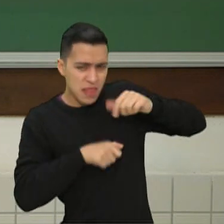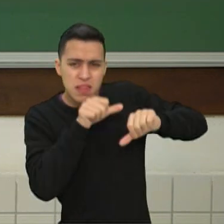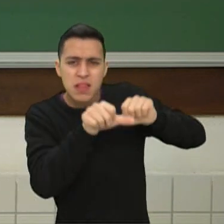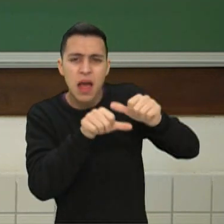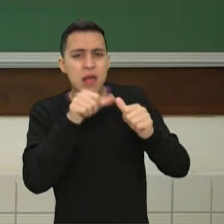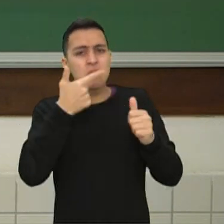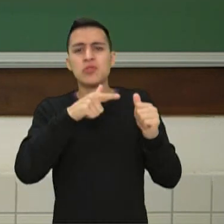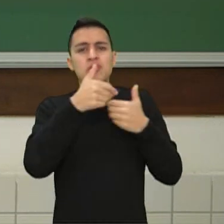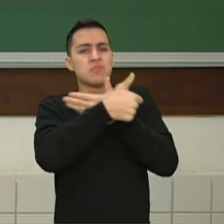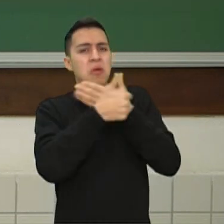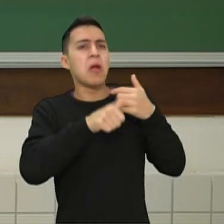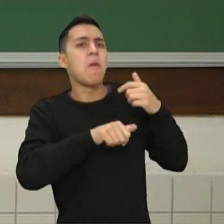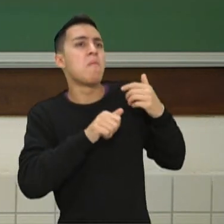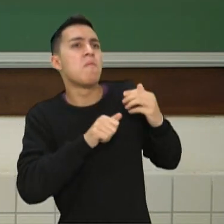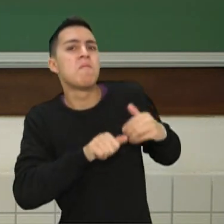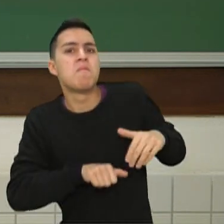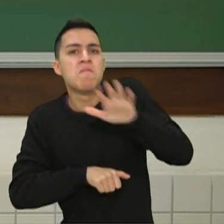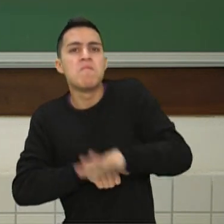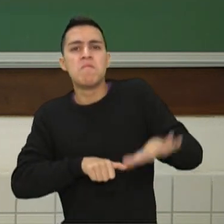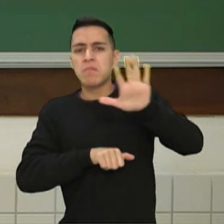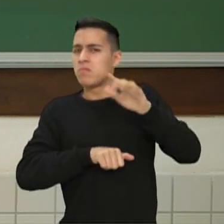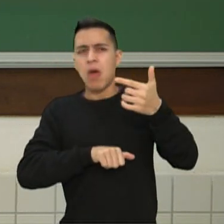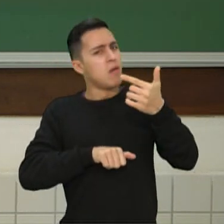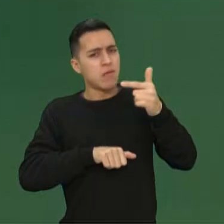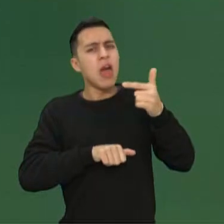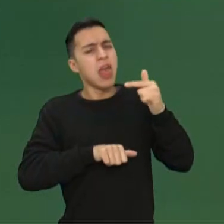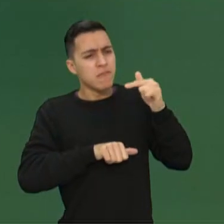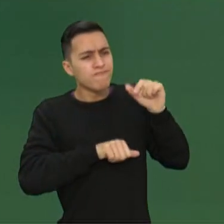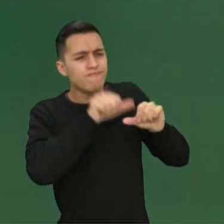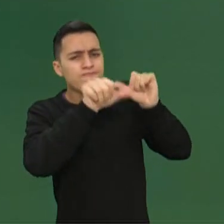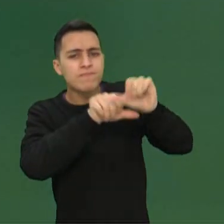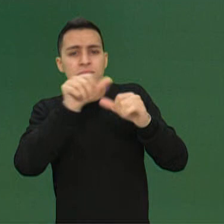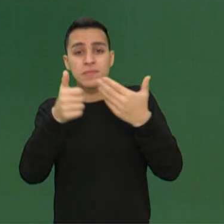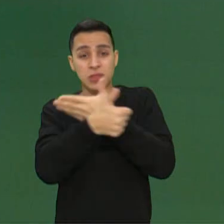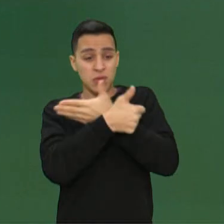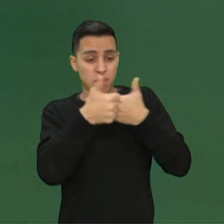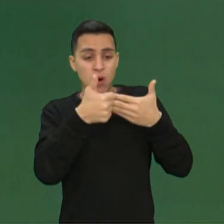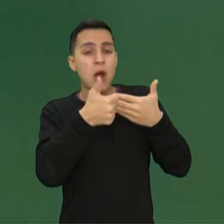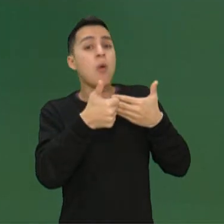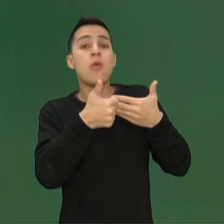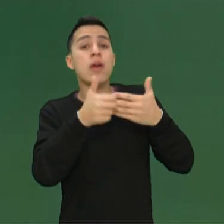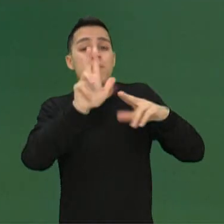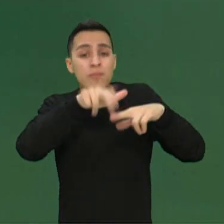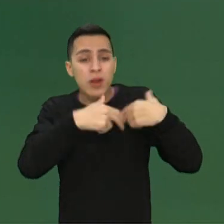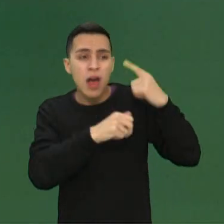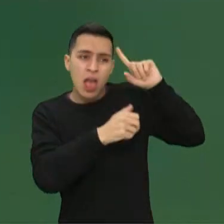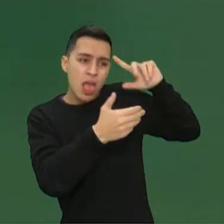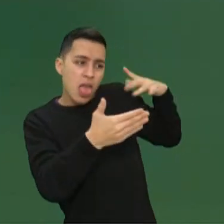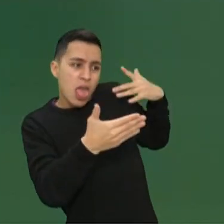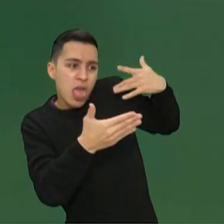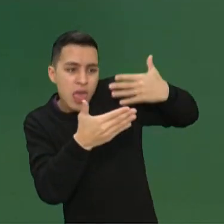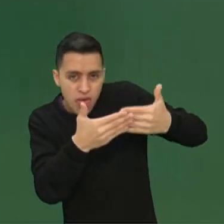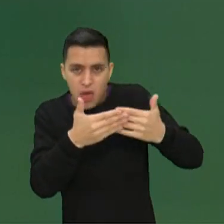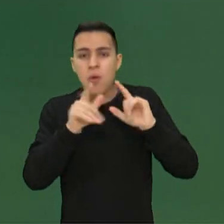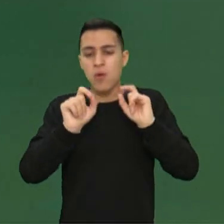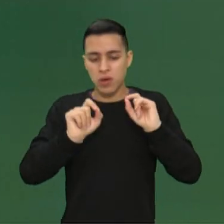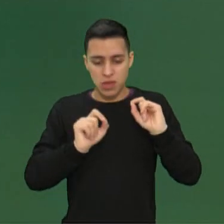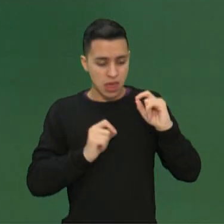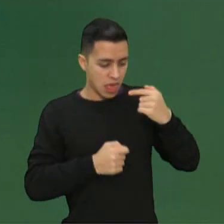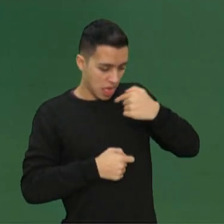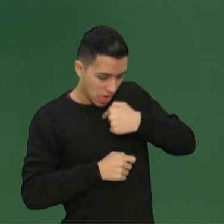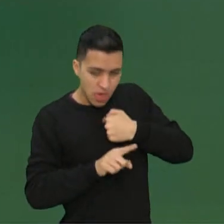moral universal aí, ela vai evoluindo, né? A moral é um produto histórico, fruto da relação entre o indivíduo